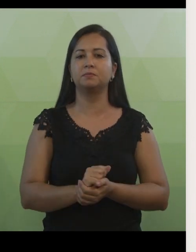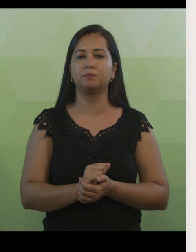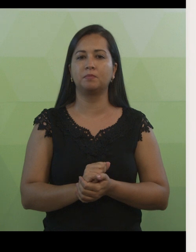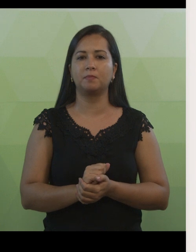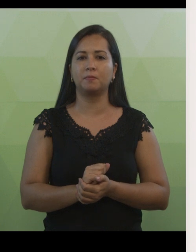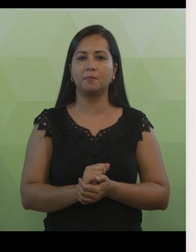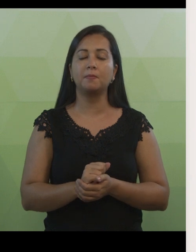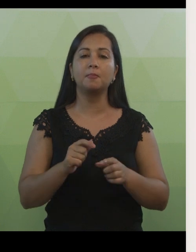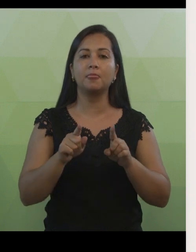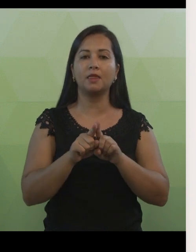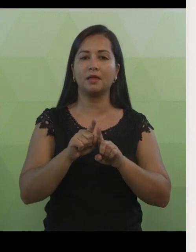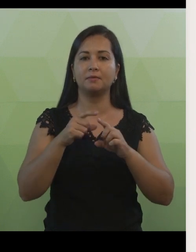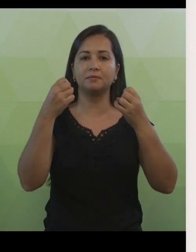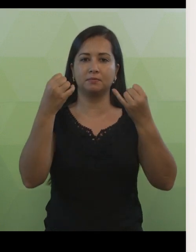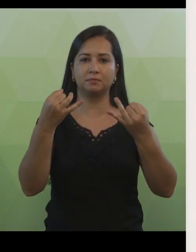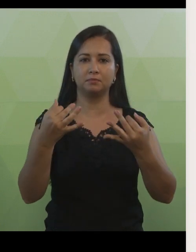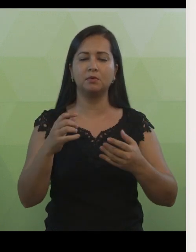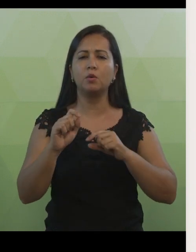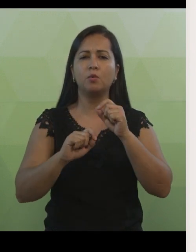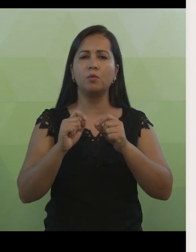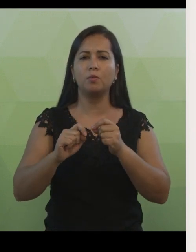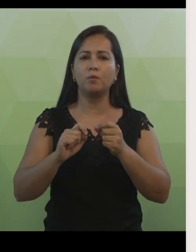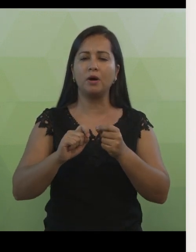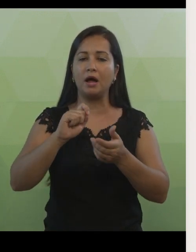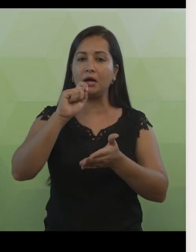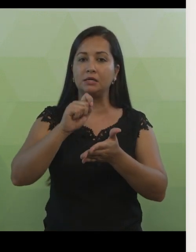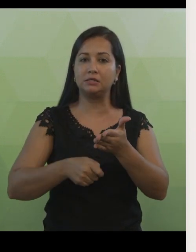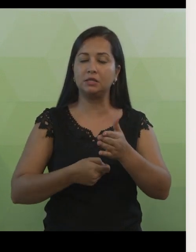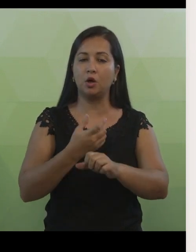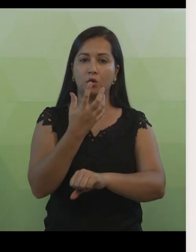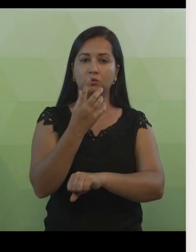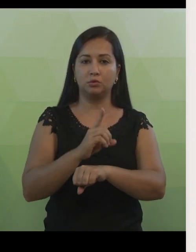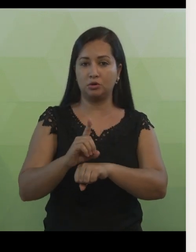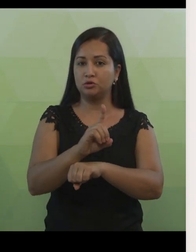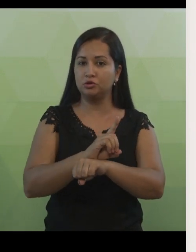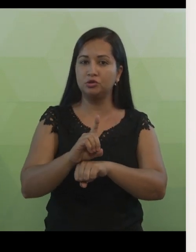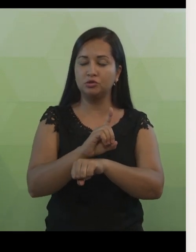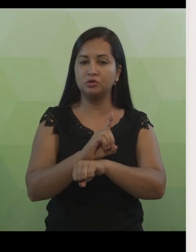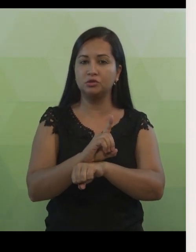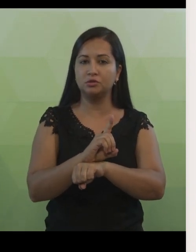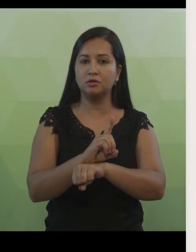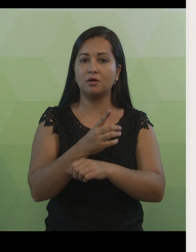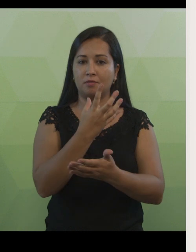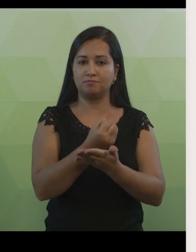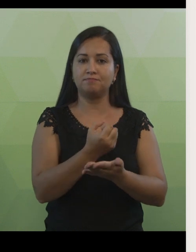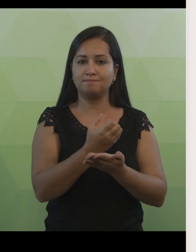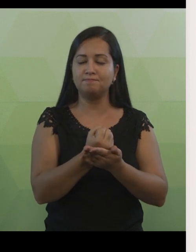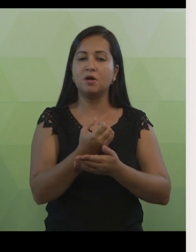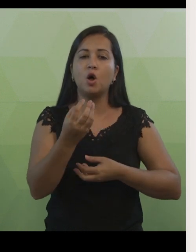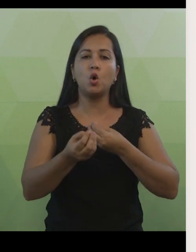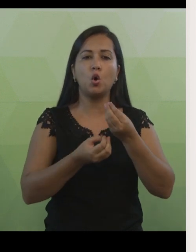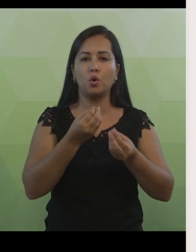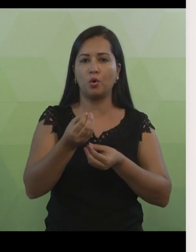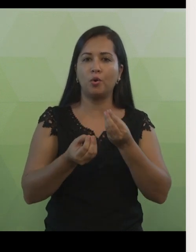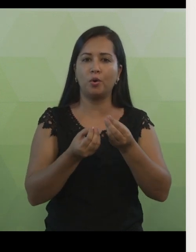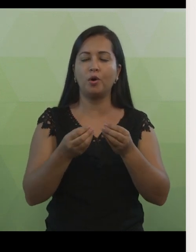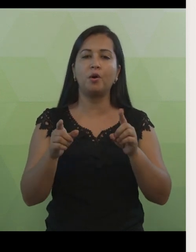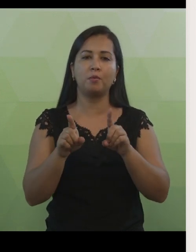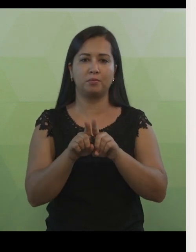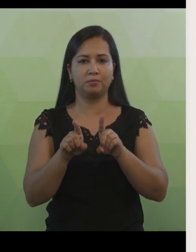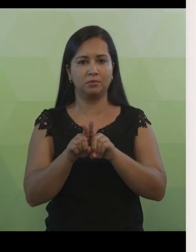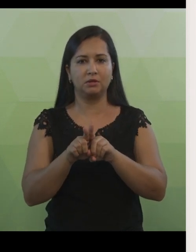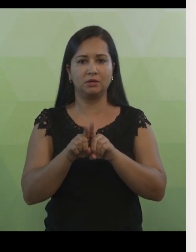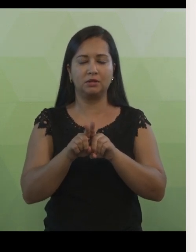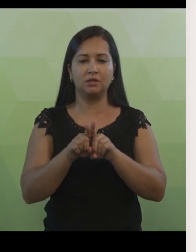que são assinaturas digitais e certificados digitais, quais as tecnologias necessárias para utilizá-los e como podem utilizá-los